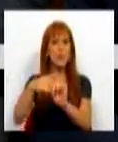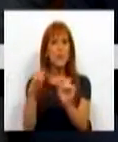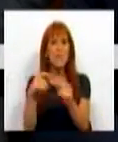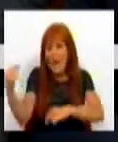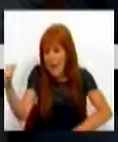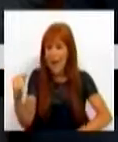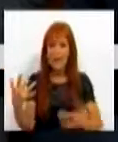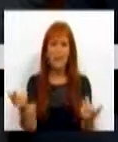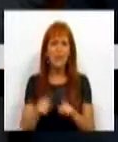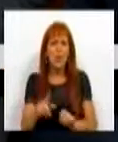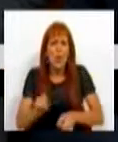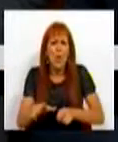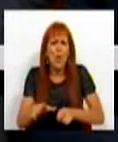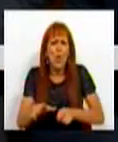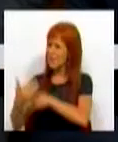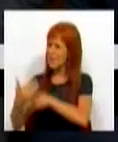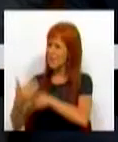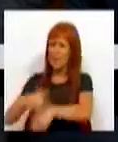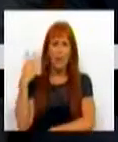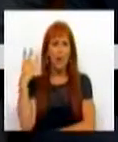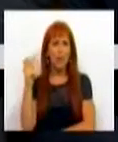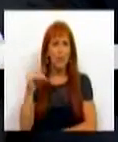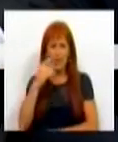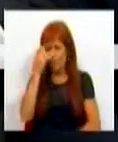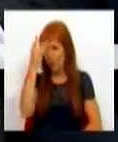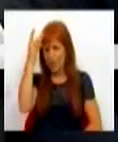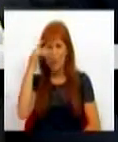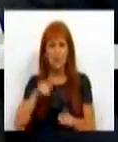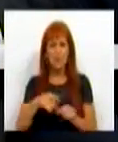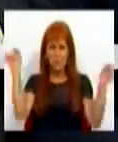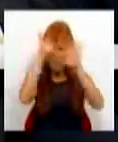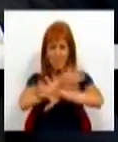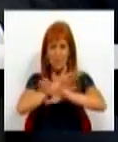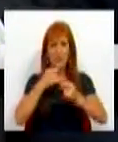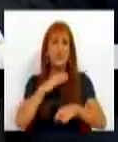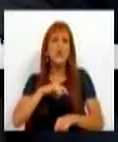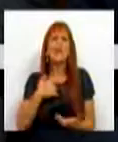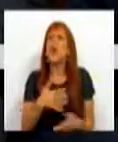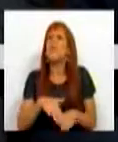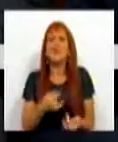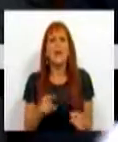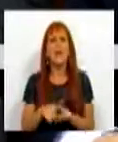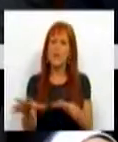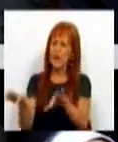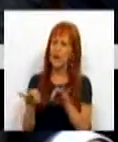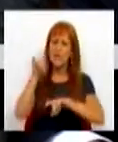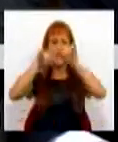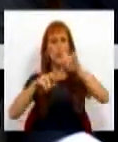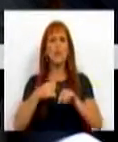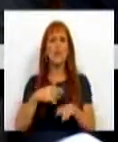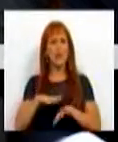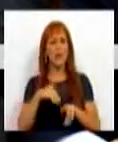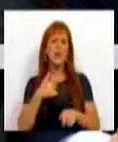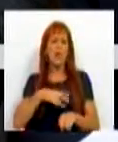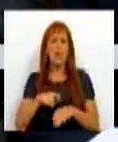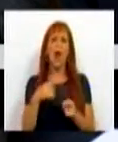teríamos negativa. Portanto, aquilo que os senhores fizeram nos últimos 4 anos é uma fraude, porque os senhores continuam a dizer, os senhores agora o que é que fizeram? Agarraram nas estatísticas que os senhores gostam de fazer